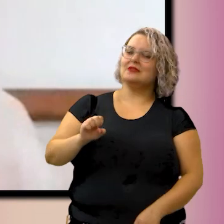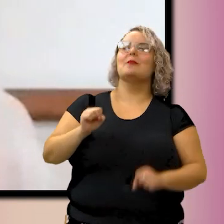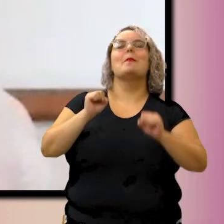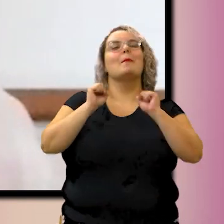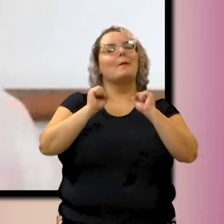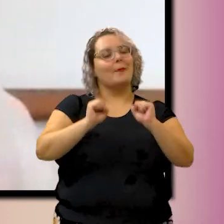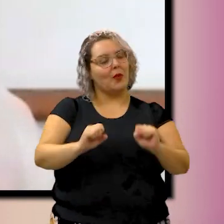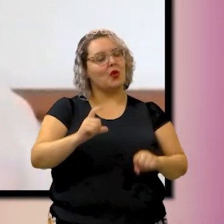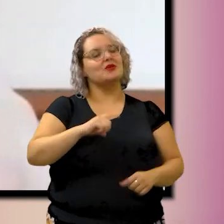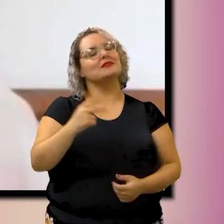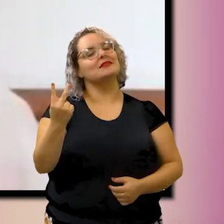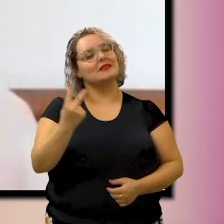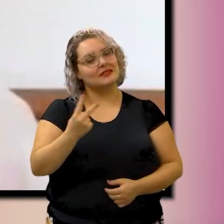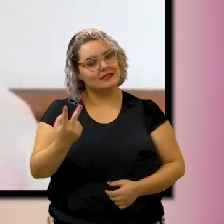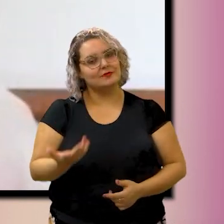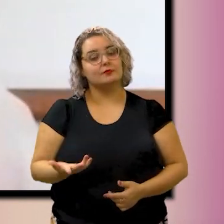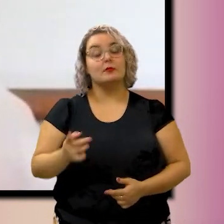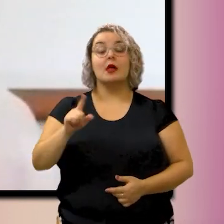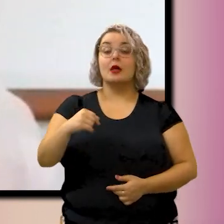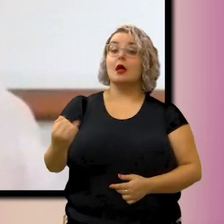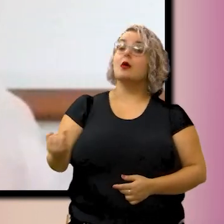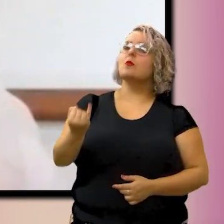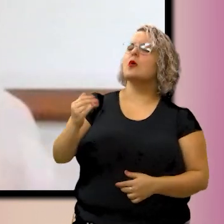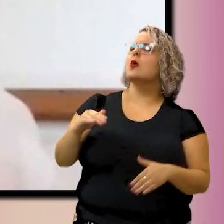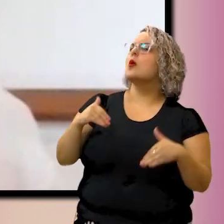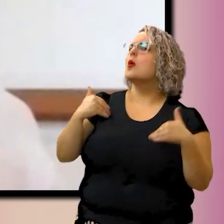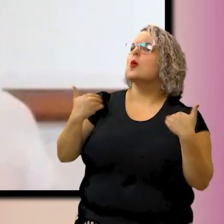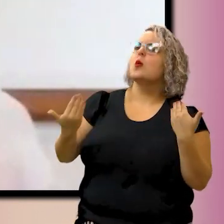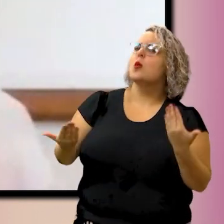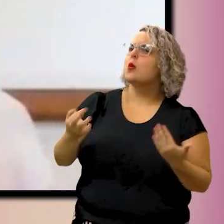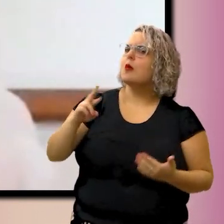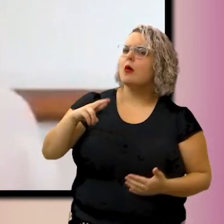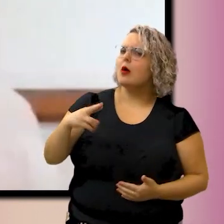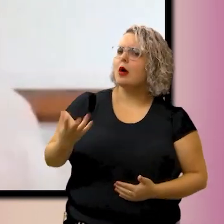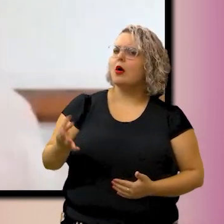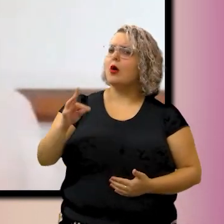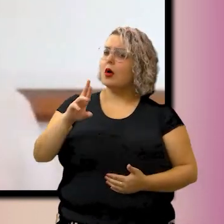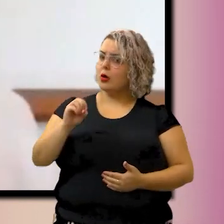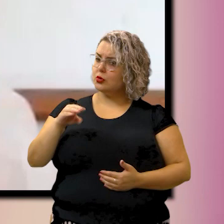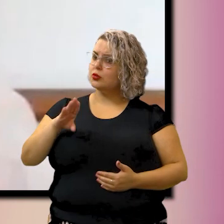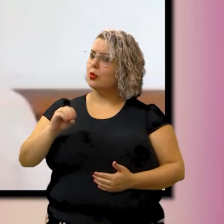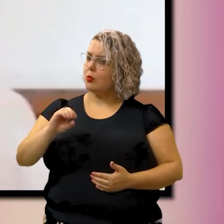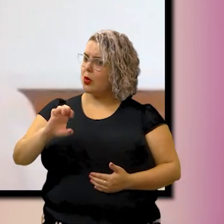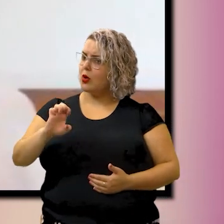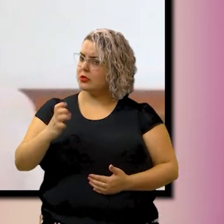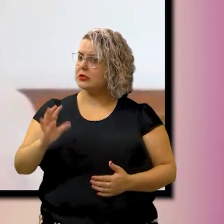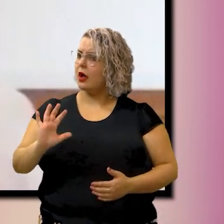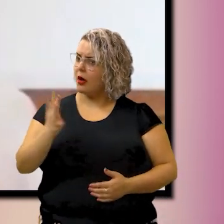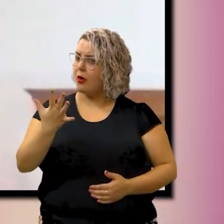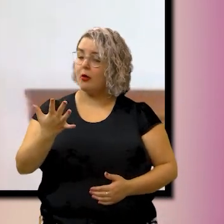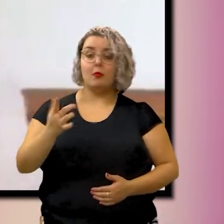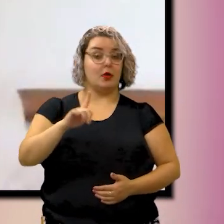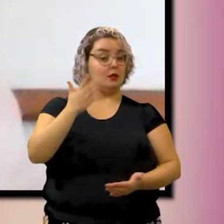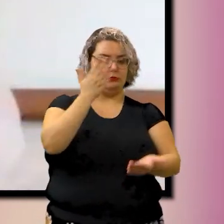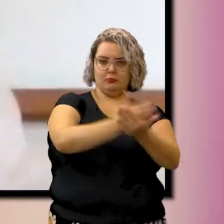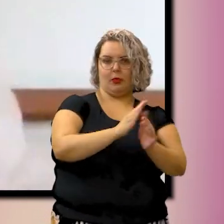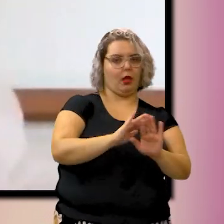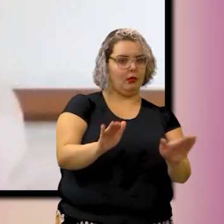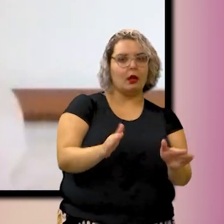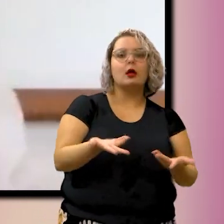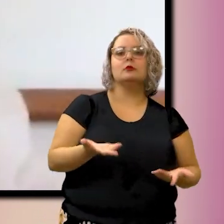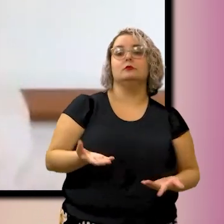chance de ter a segunda. Mas é importante a gente descobrir qual foi o fator que levou à trombose para que isso